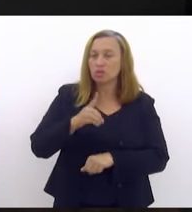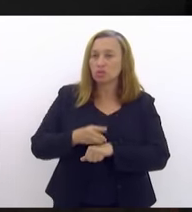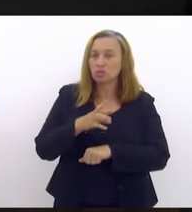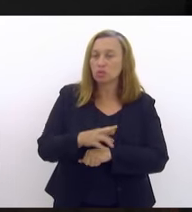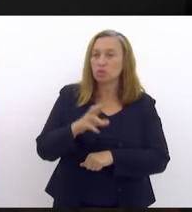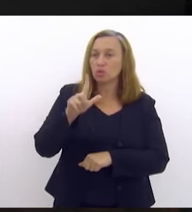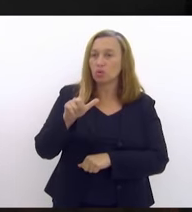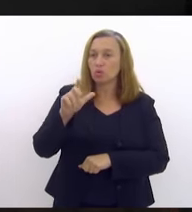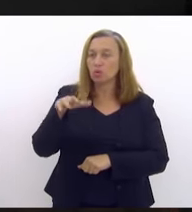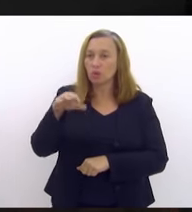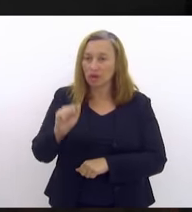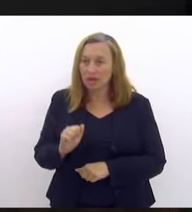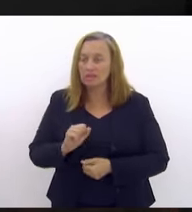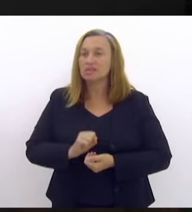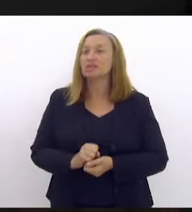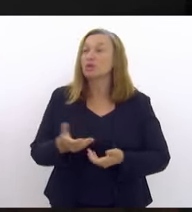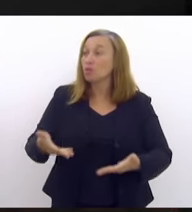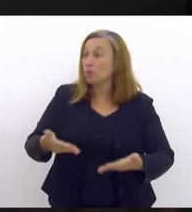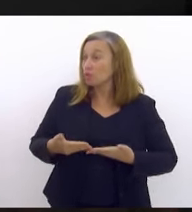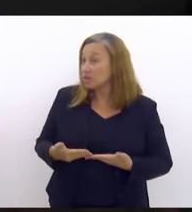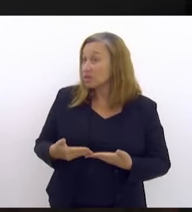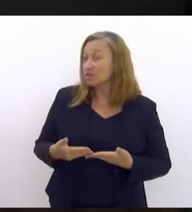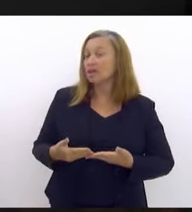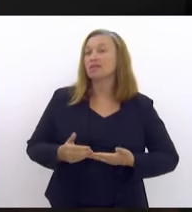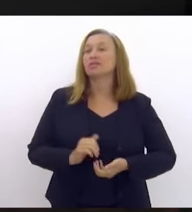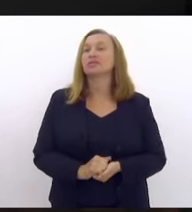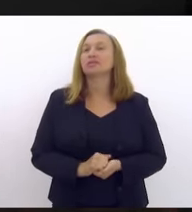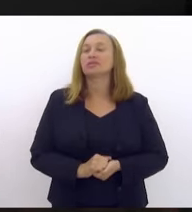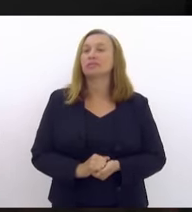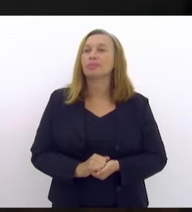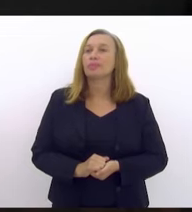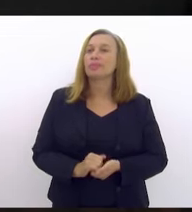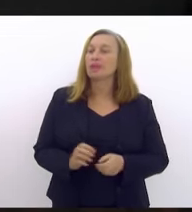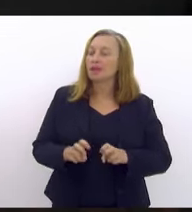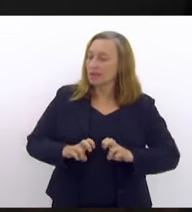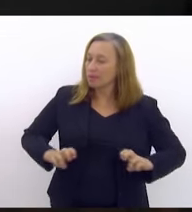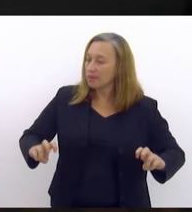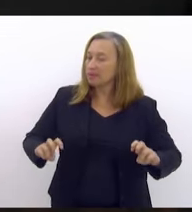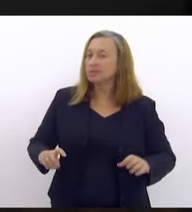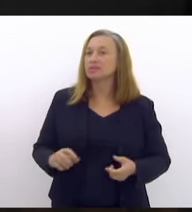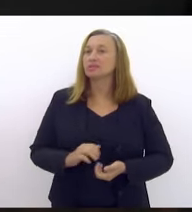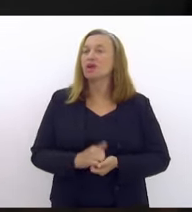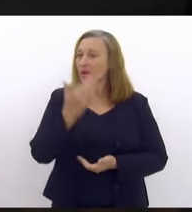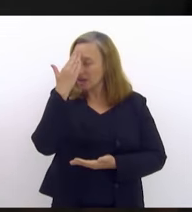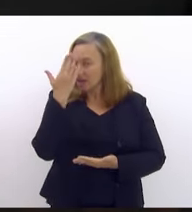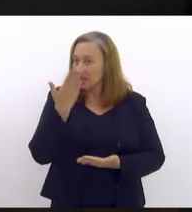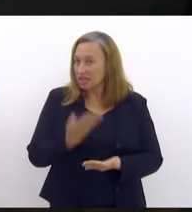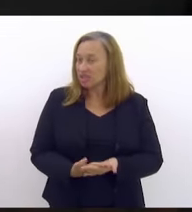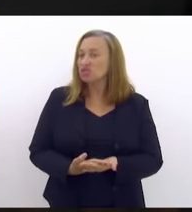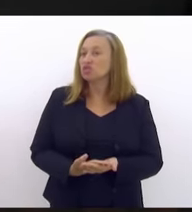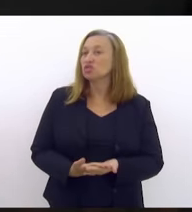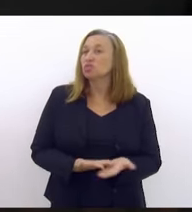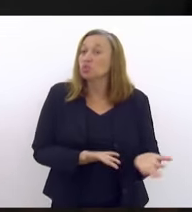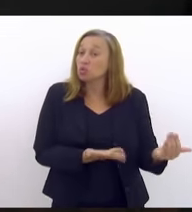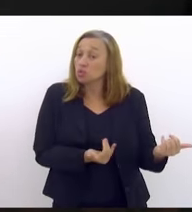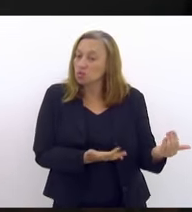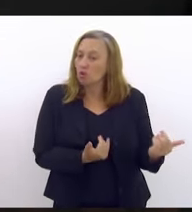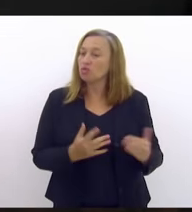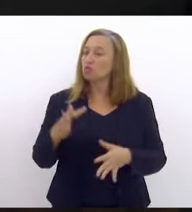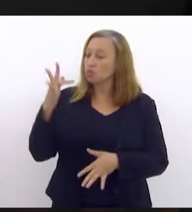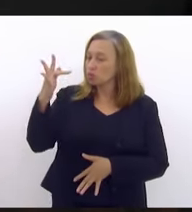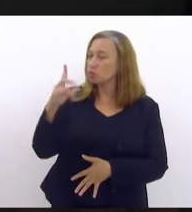Lucas. Dr. Lucas, eu convidei ele para estar presente na mesa, porque eu acredito que o Dr. Lucas é um jovem de muito